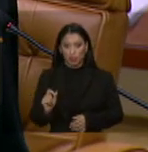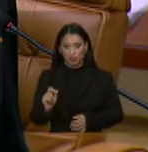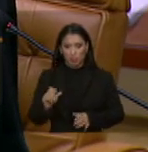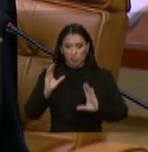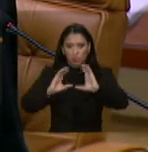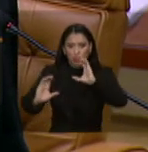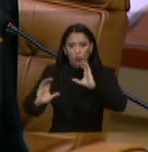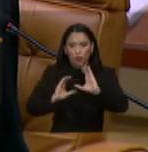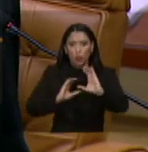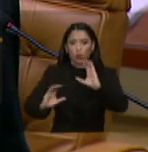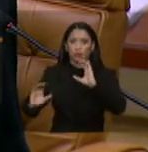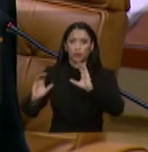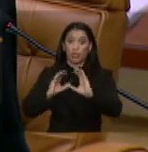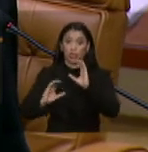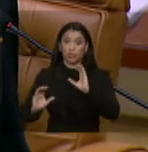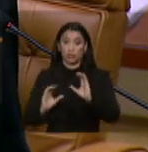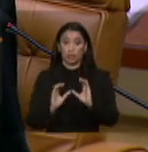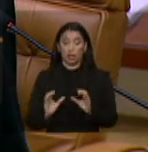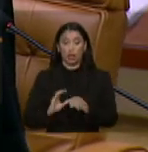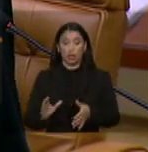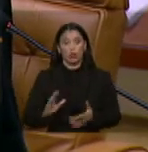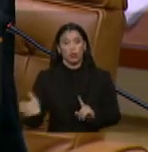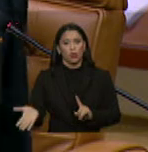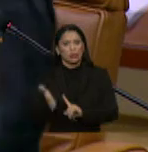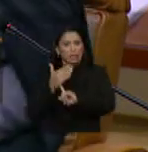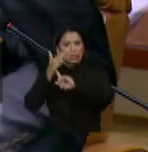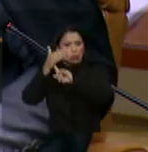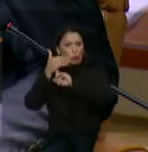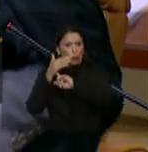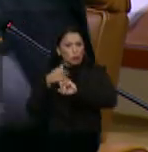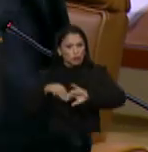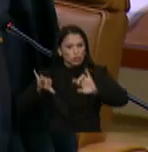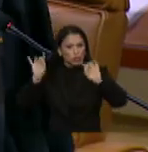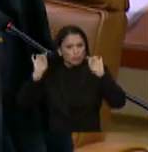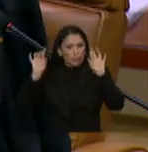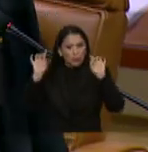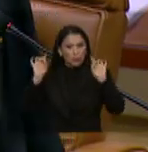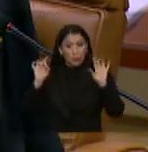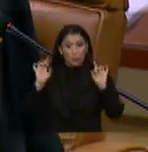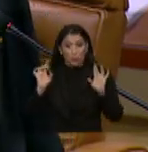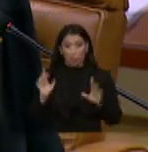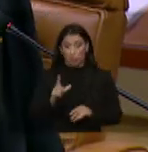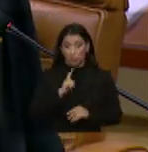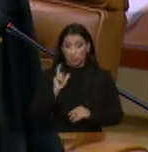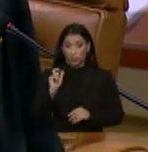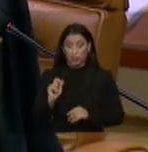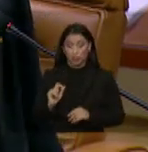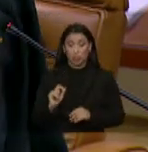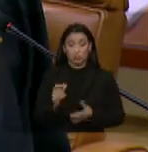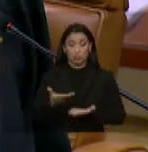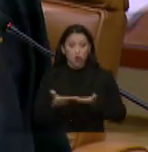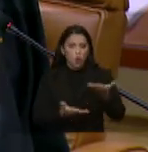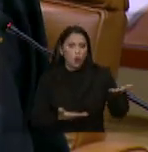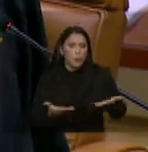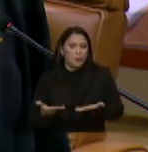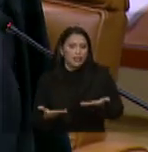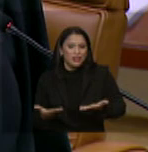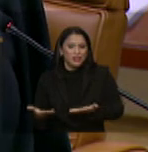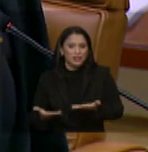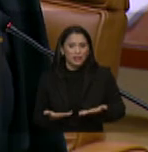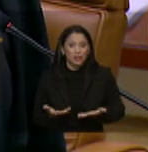nesses conteúdos de alta tecnologia é se exigir somente um meio de cooperação me parece que vai